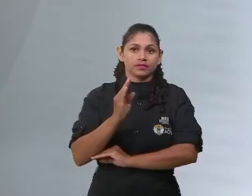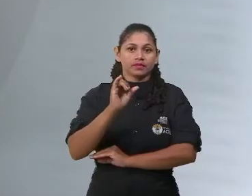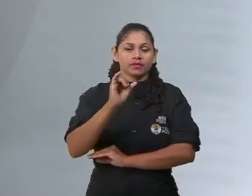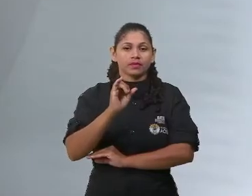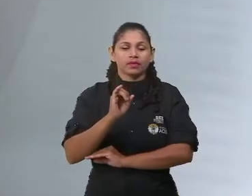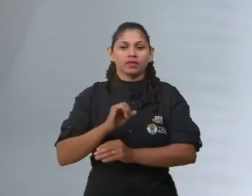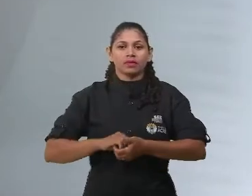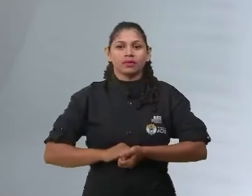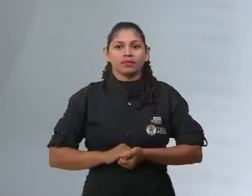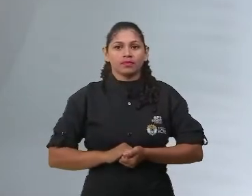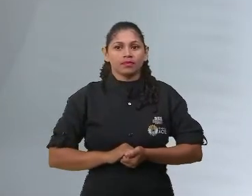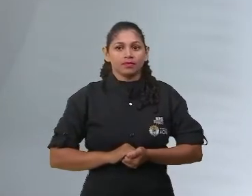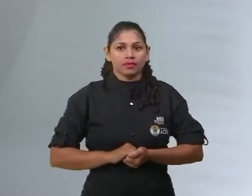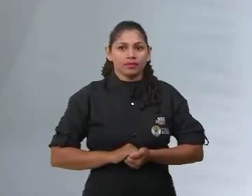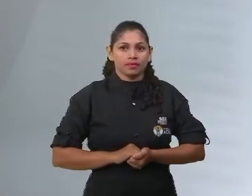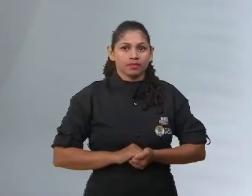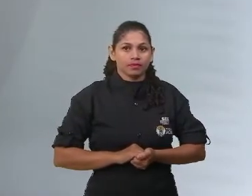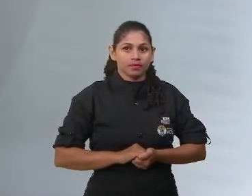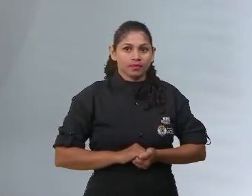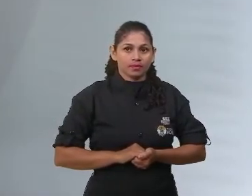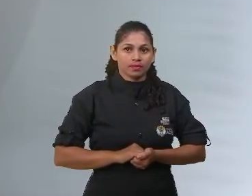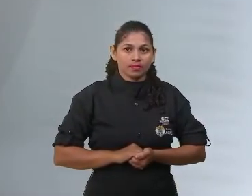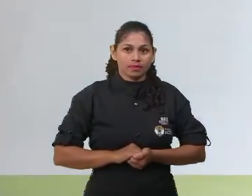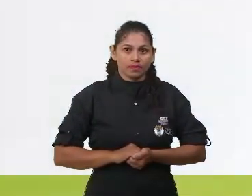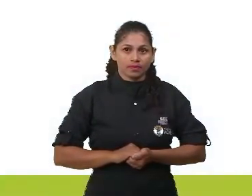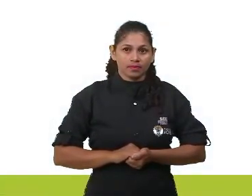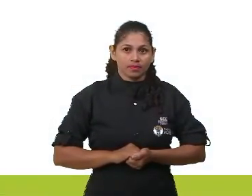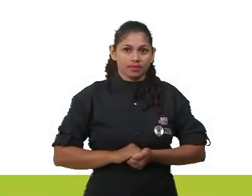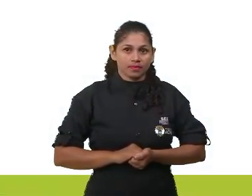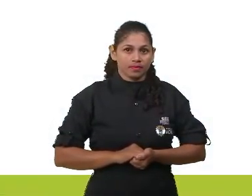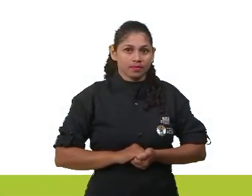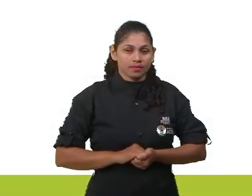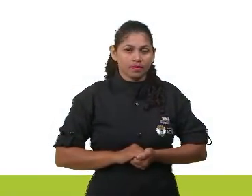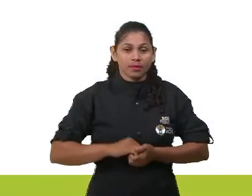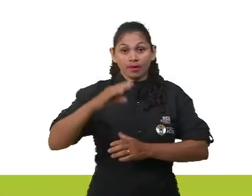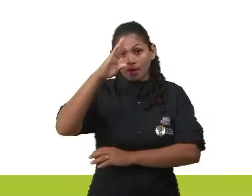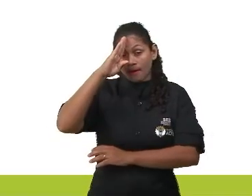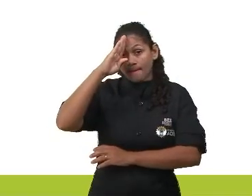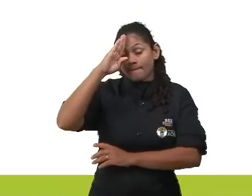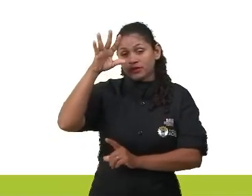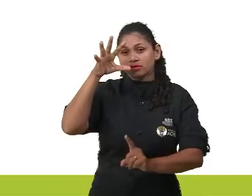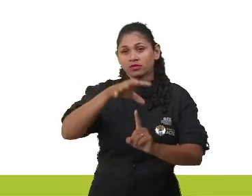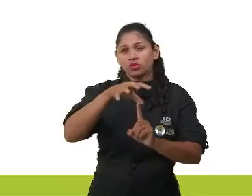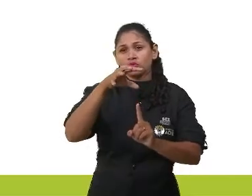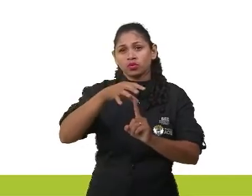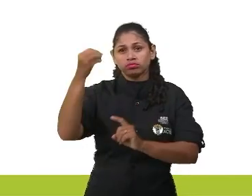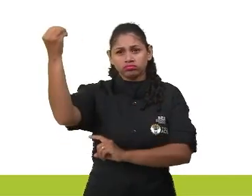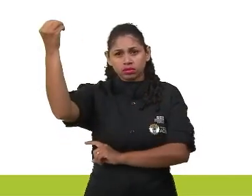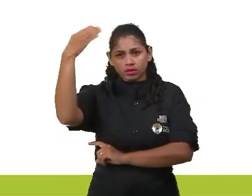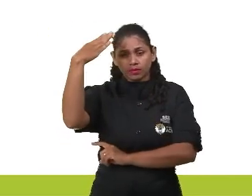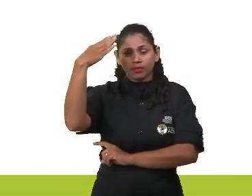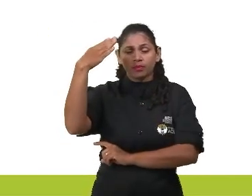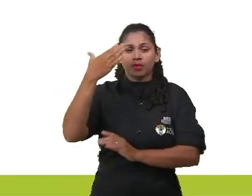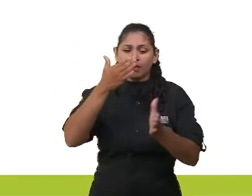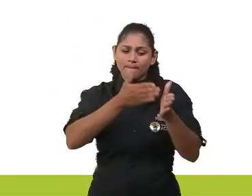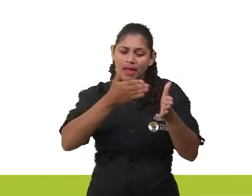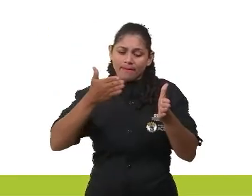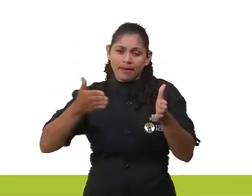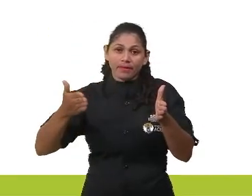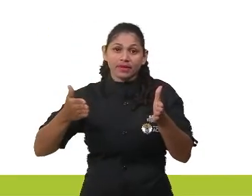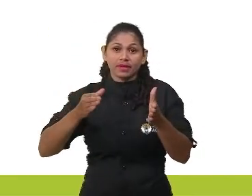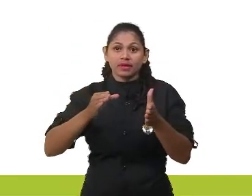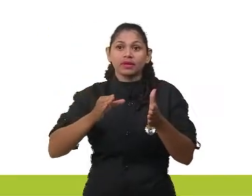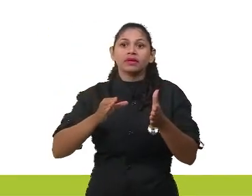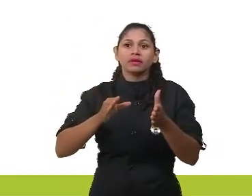ou Conjuração Mineira. Olha só, a principal influência iluminista pode ser notada no processo de Inconfidência